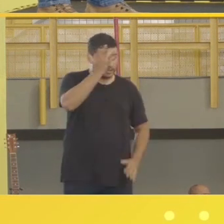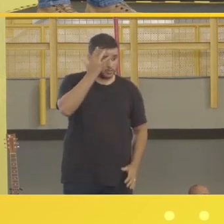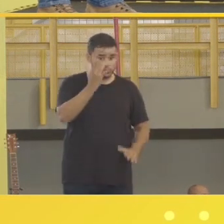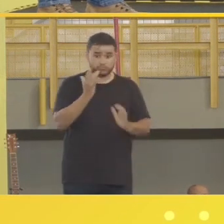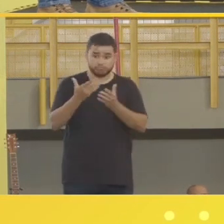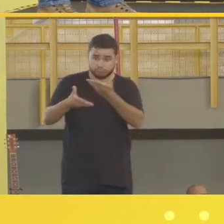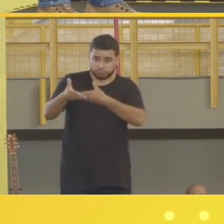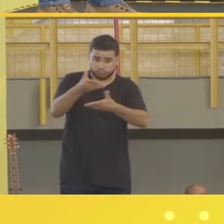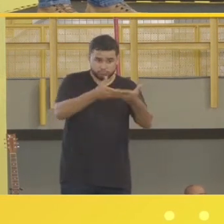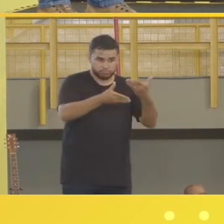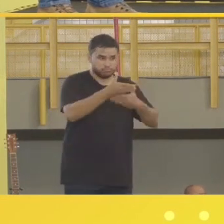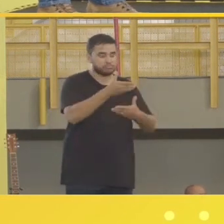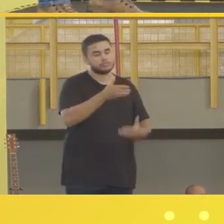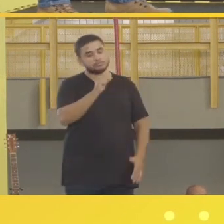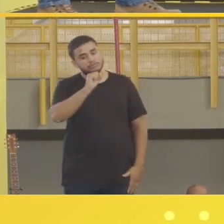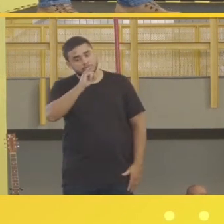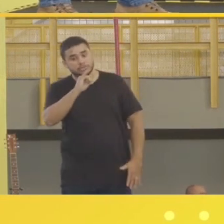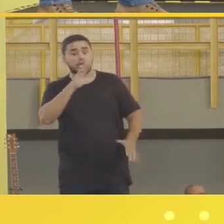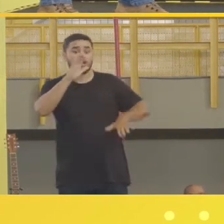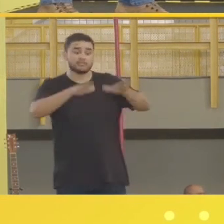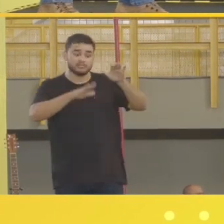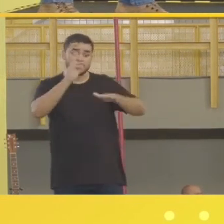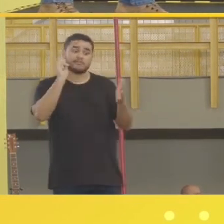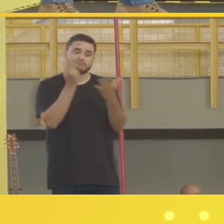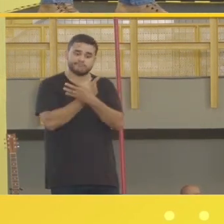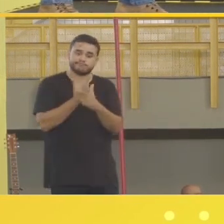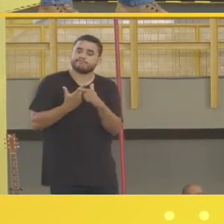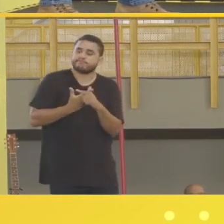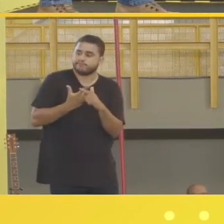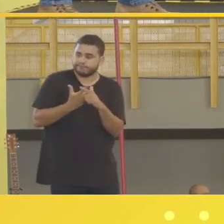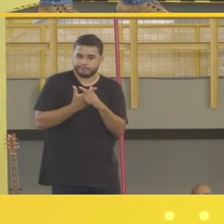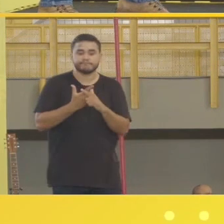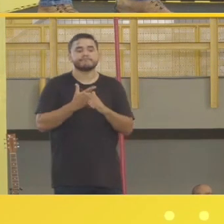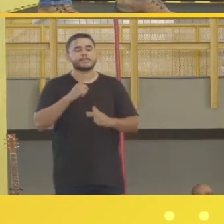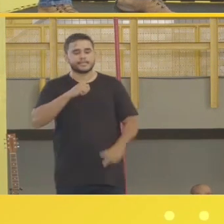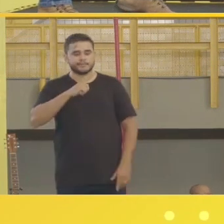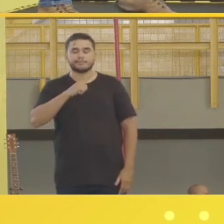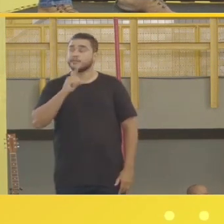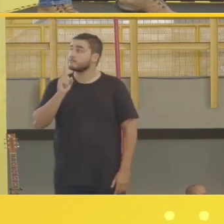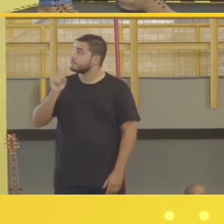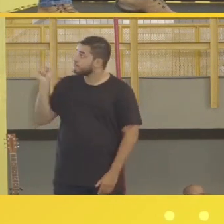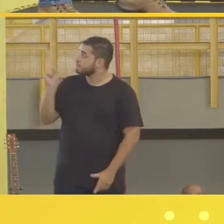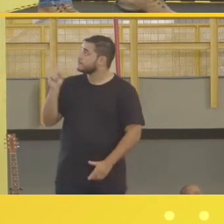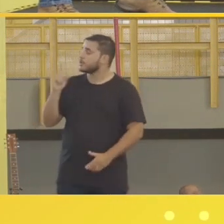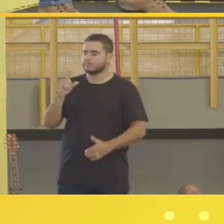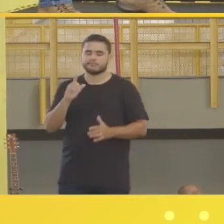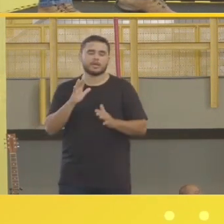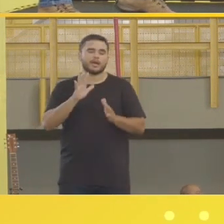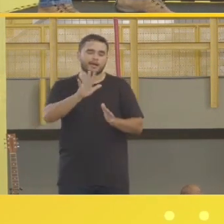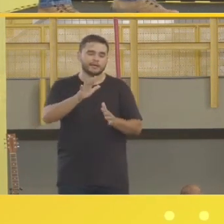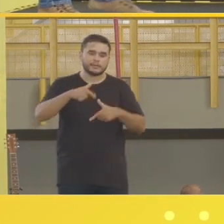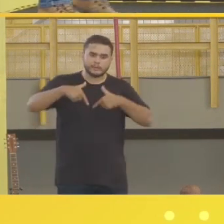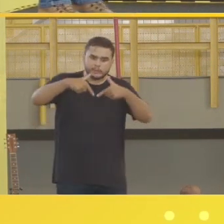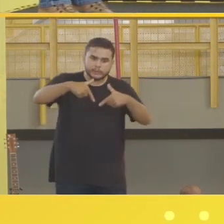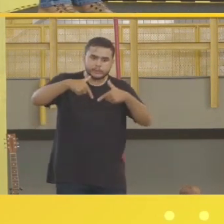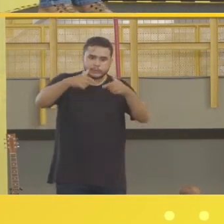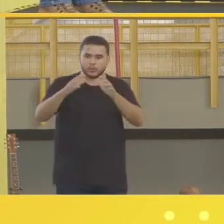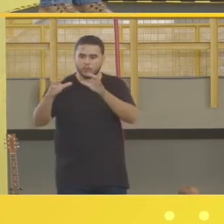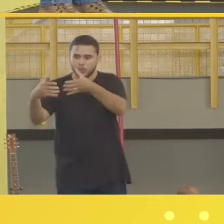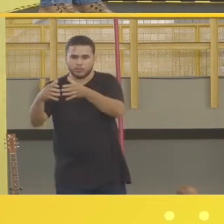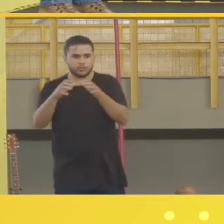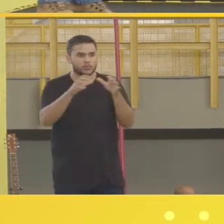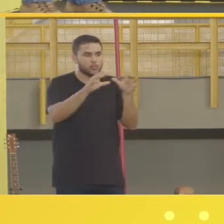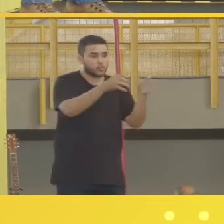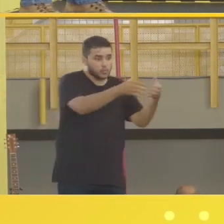pessoais, embora por vezes precárias, e, de outro lado, as lutas entre